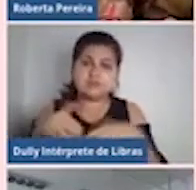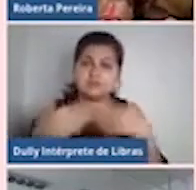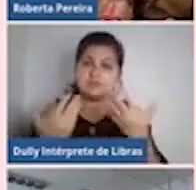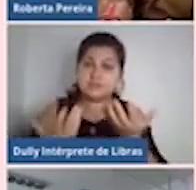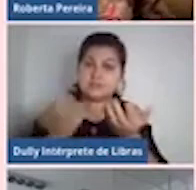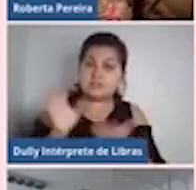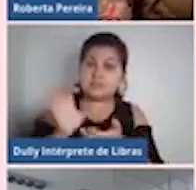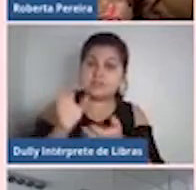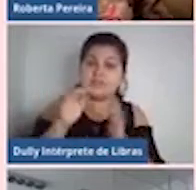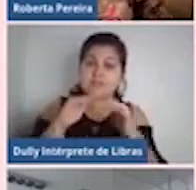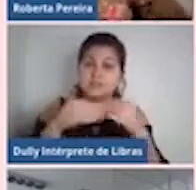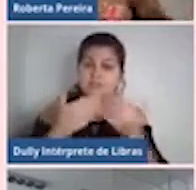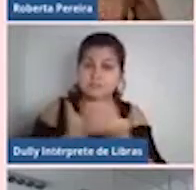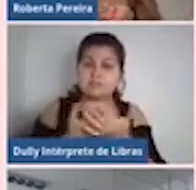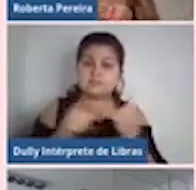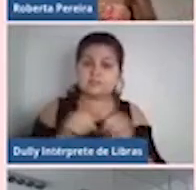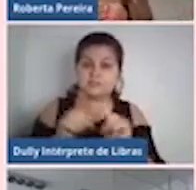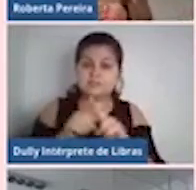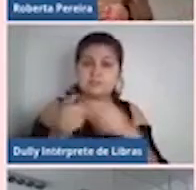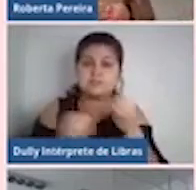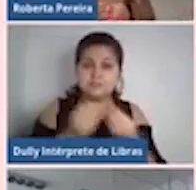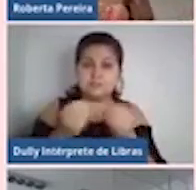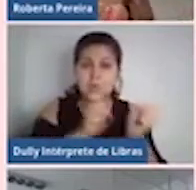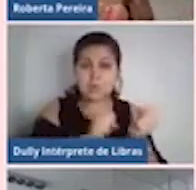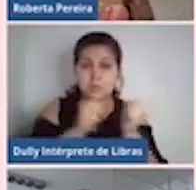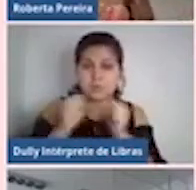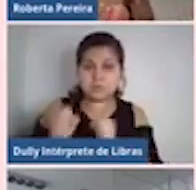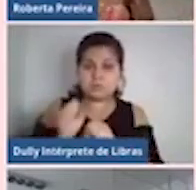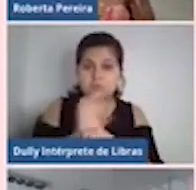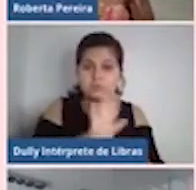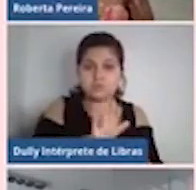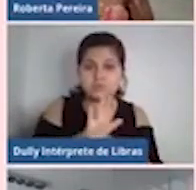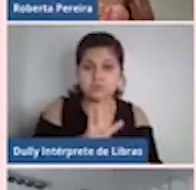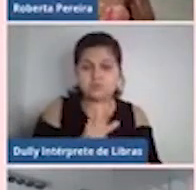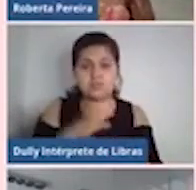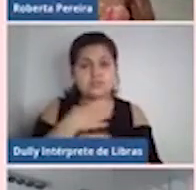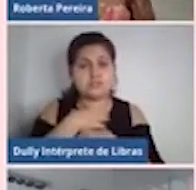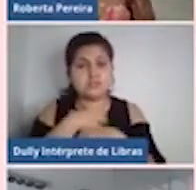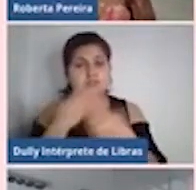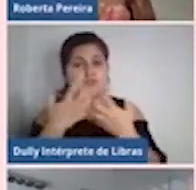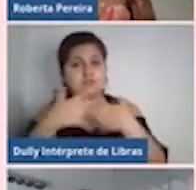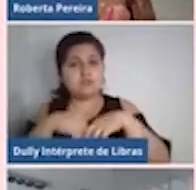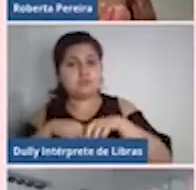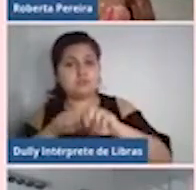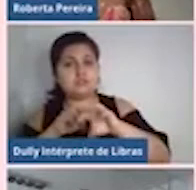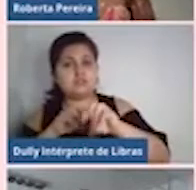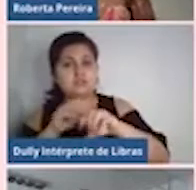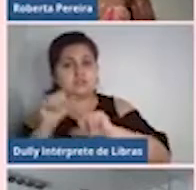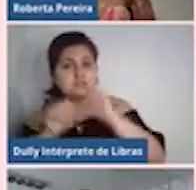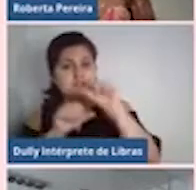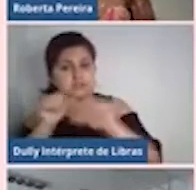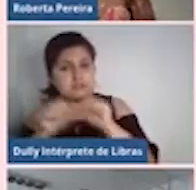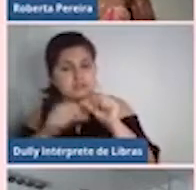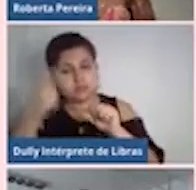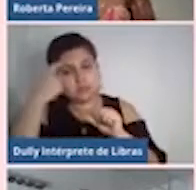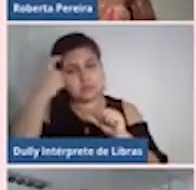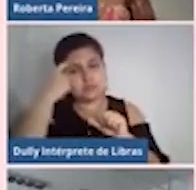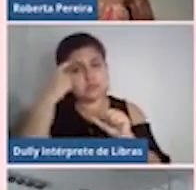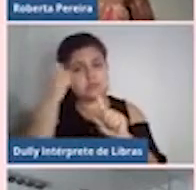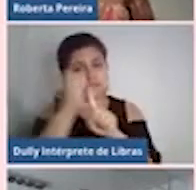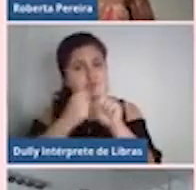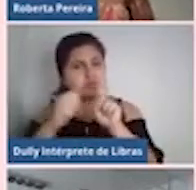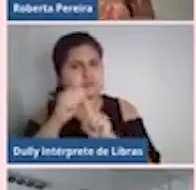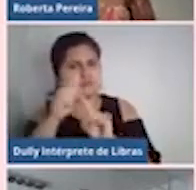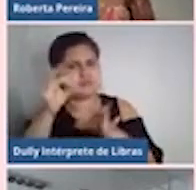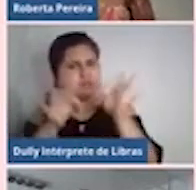a escola também enquanto um agente possibilitador, né, dessa educação que transforma e pensando numa sociedade